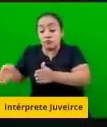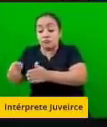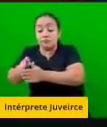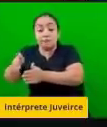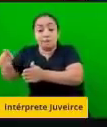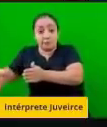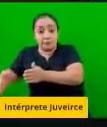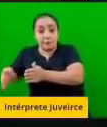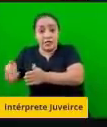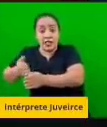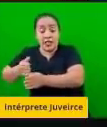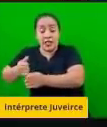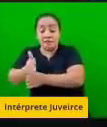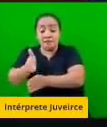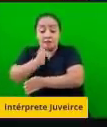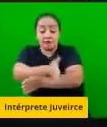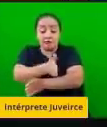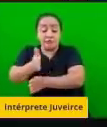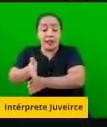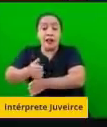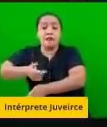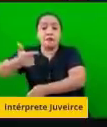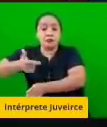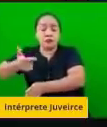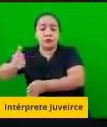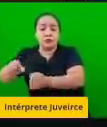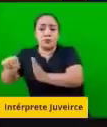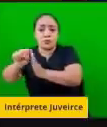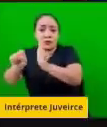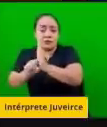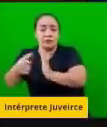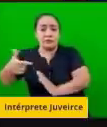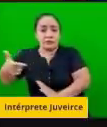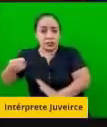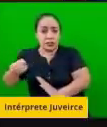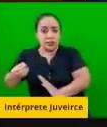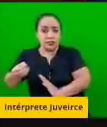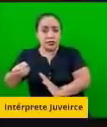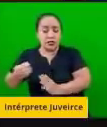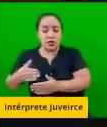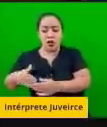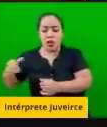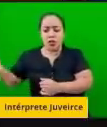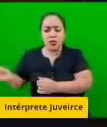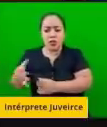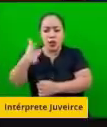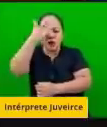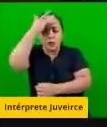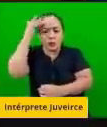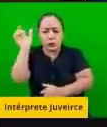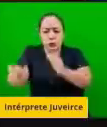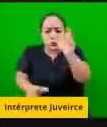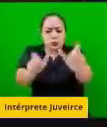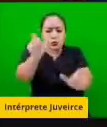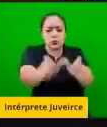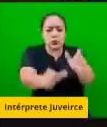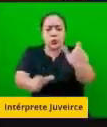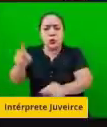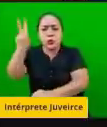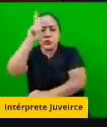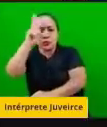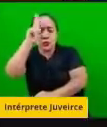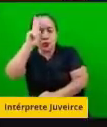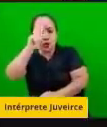trouxeram, melhor dizendo, o reconhecimento de novos sujeitos históricos a partir de novos problemas,